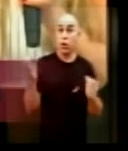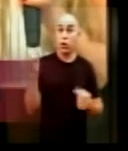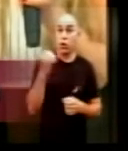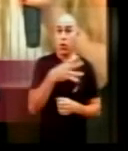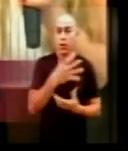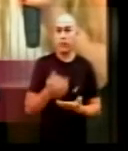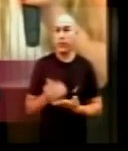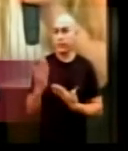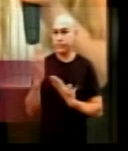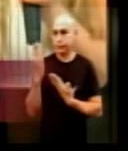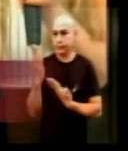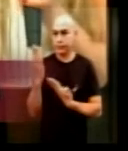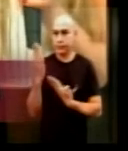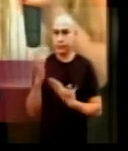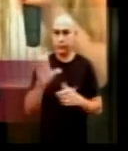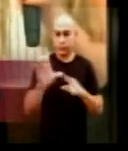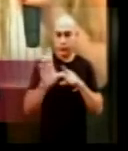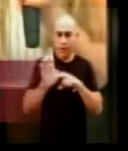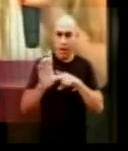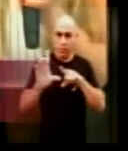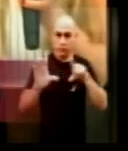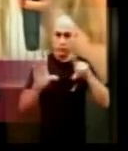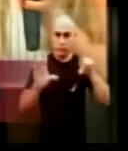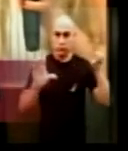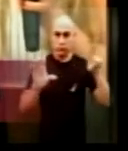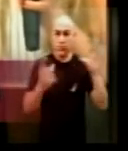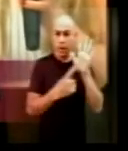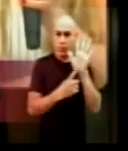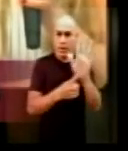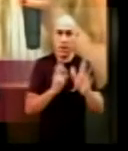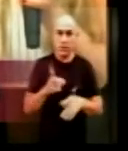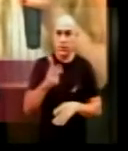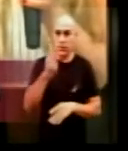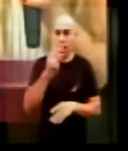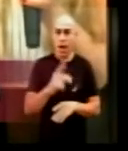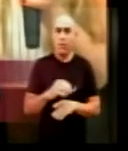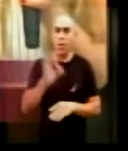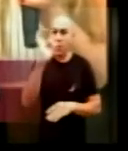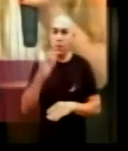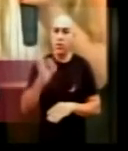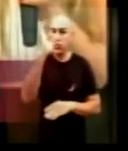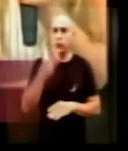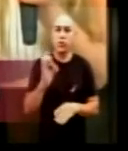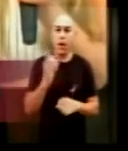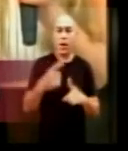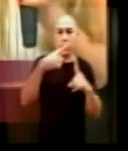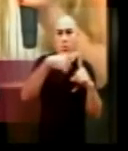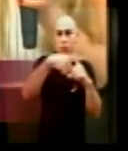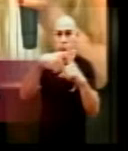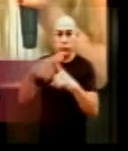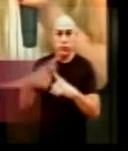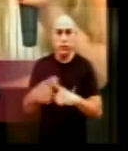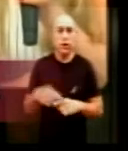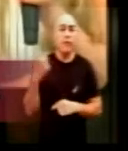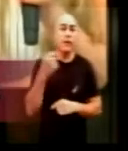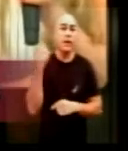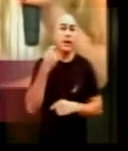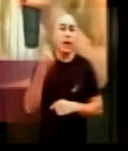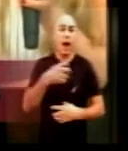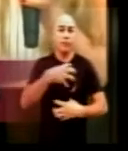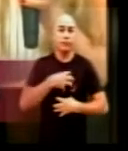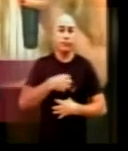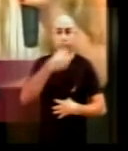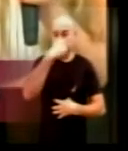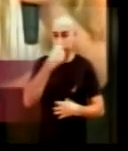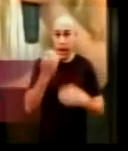recente. Próximo. Esse slide que a gente sempre apresenta para vocês é o percentual de positividade dos casos graves e também dos